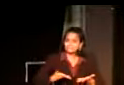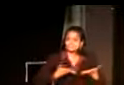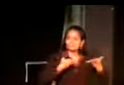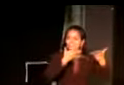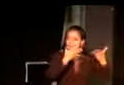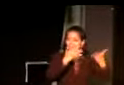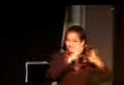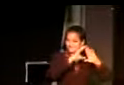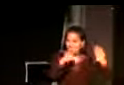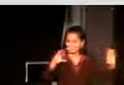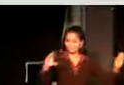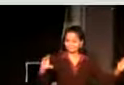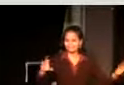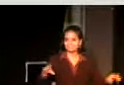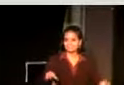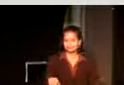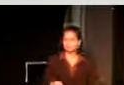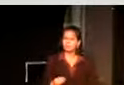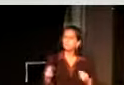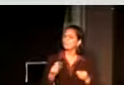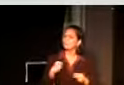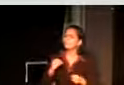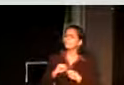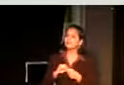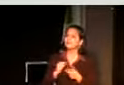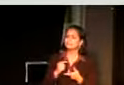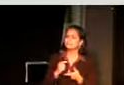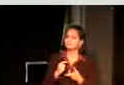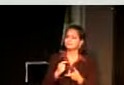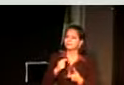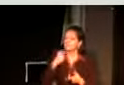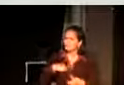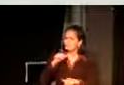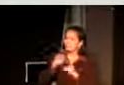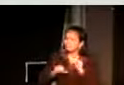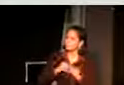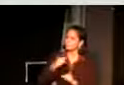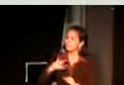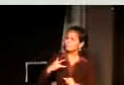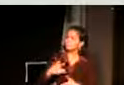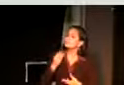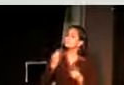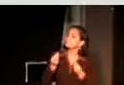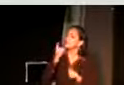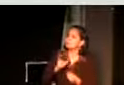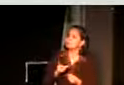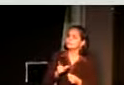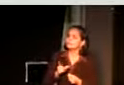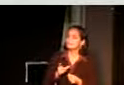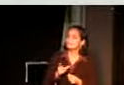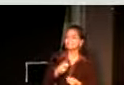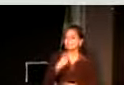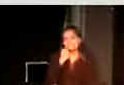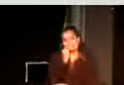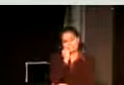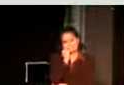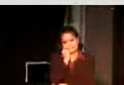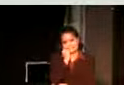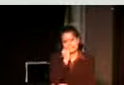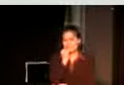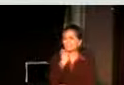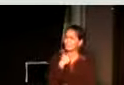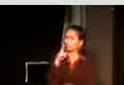Mas aí você pode perguntar como é que eu faço para me tornar um misericordioso eu olho para isso e não consigo